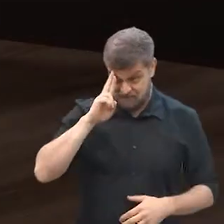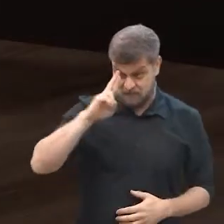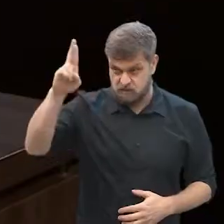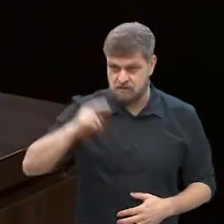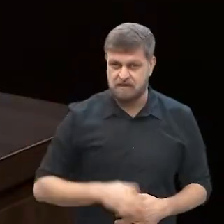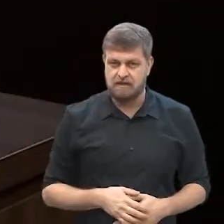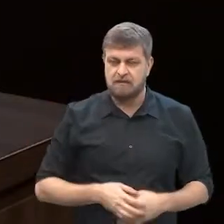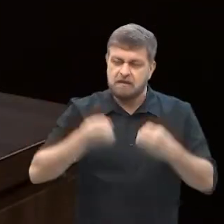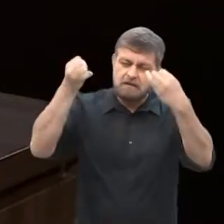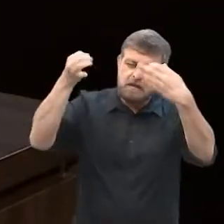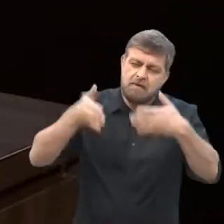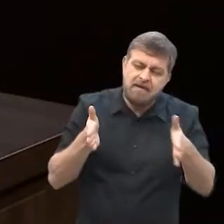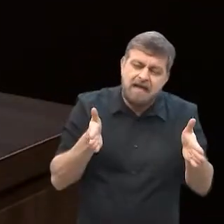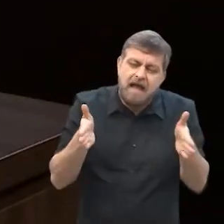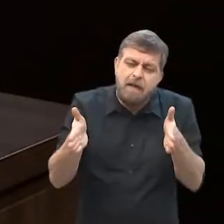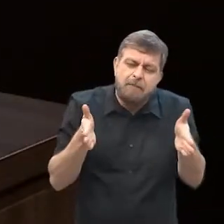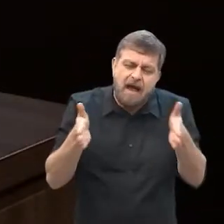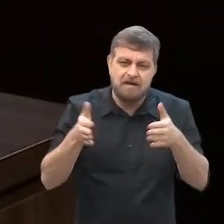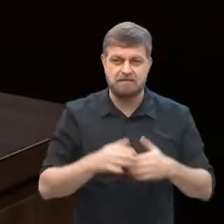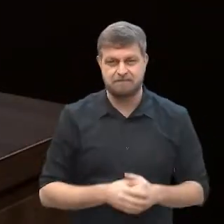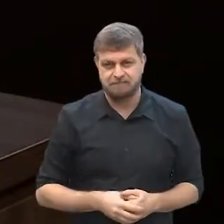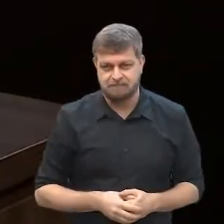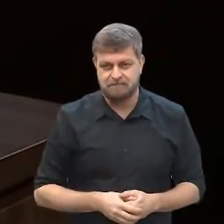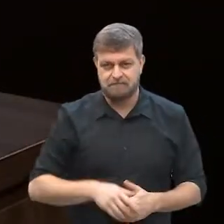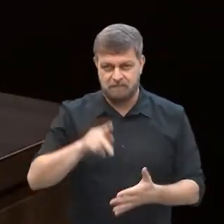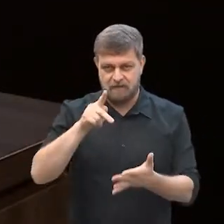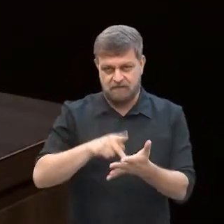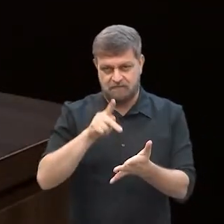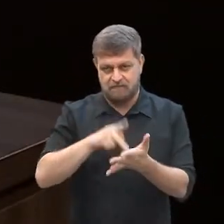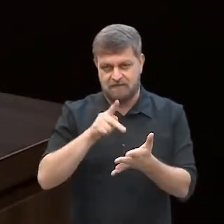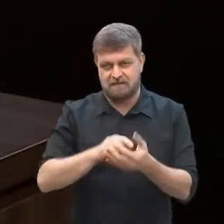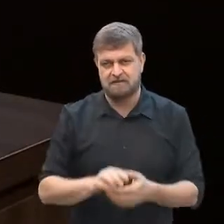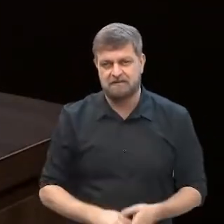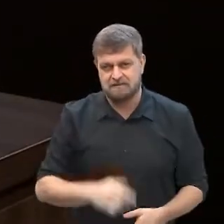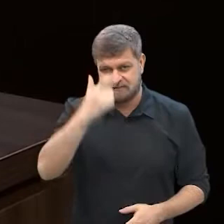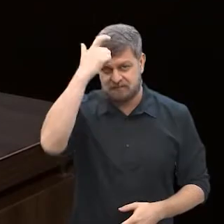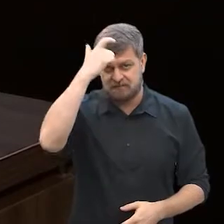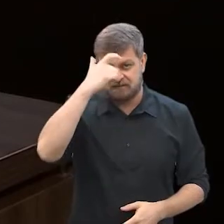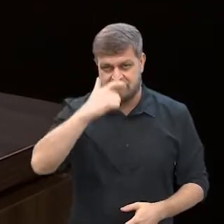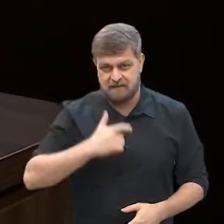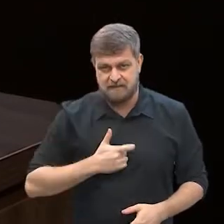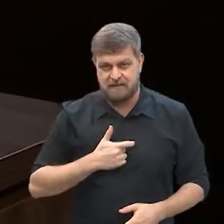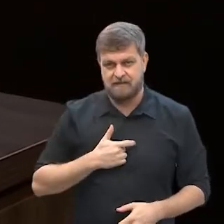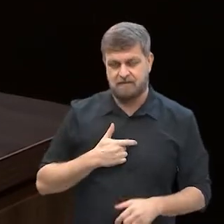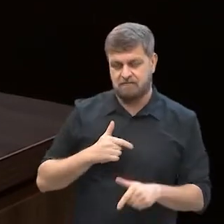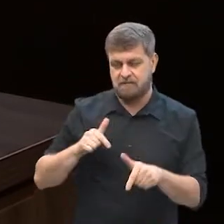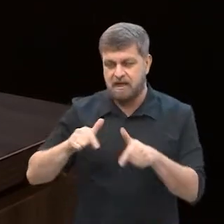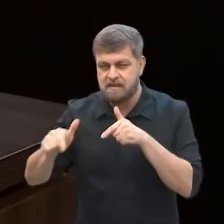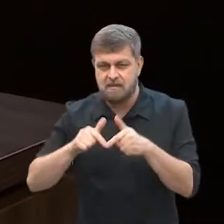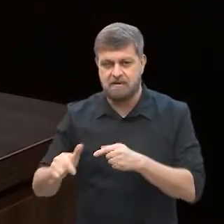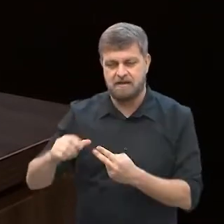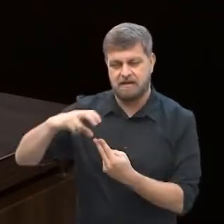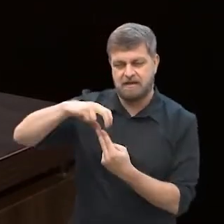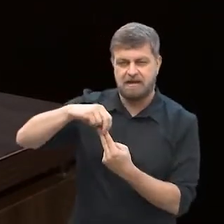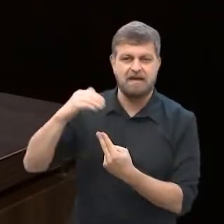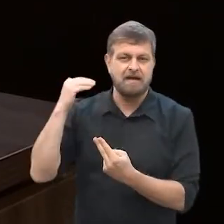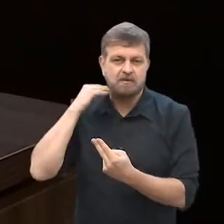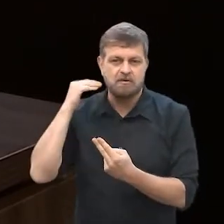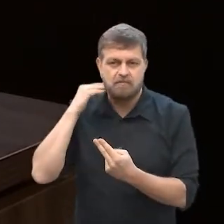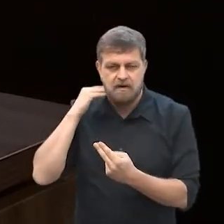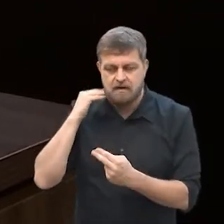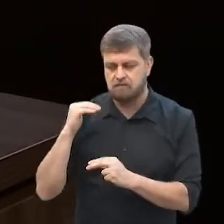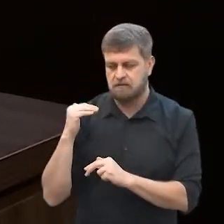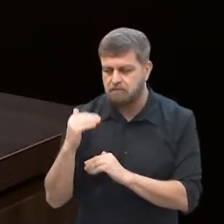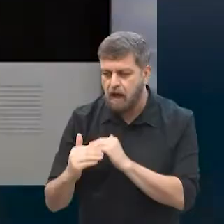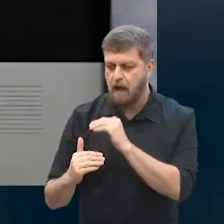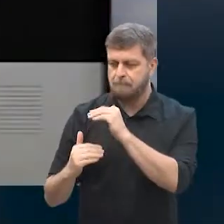dessa fase. Na verdade, assim, eu comecei, então, como eu falei, como auxiliar de analista A, né? Depois fui para B,